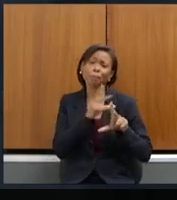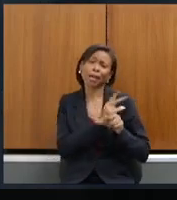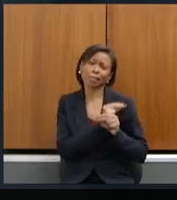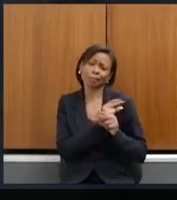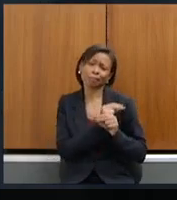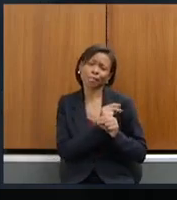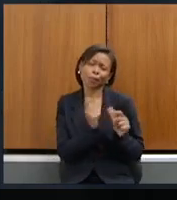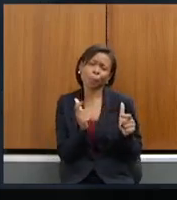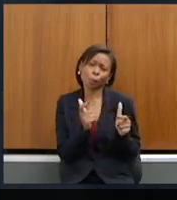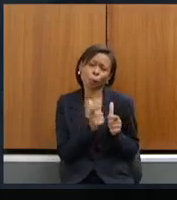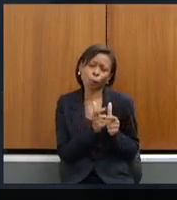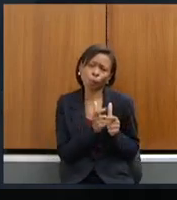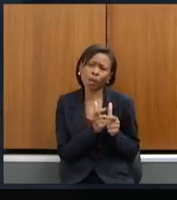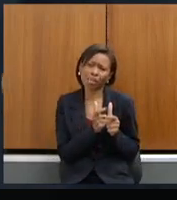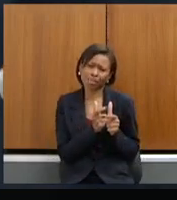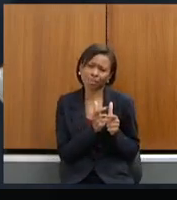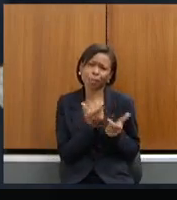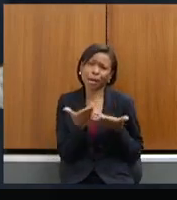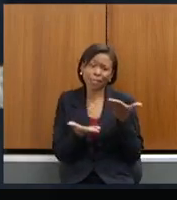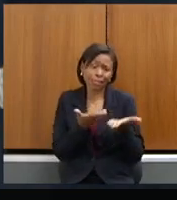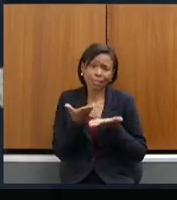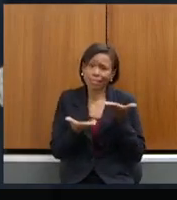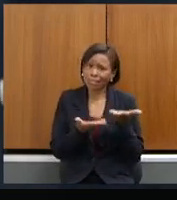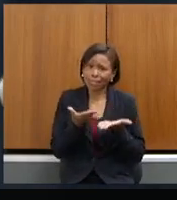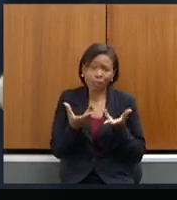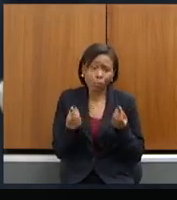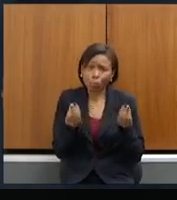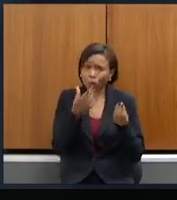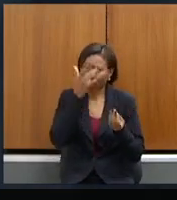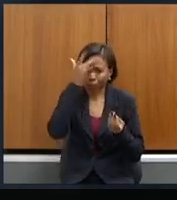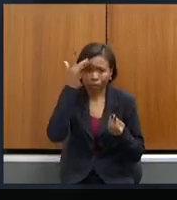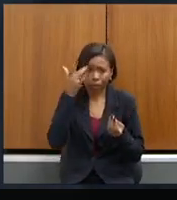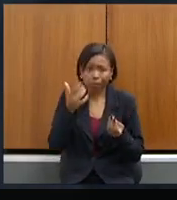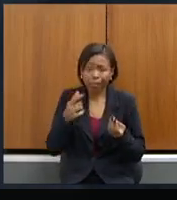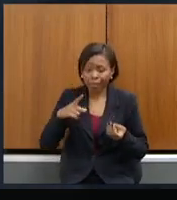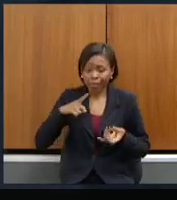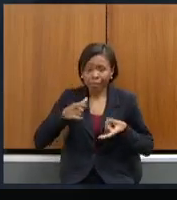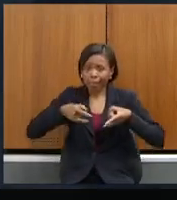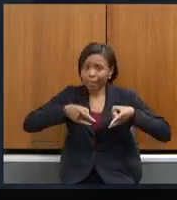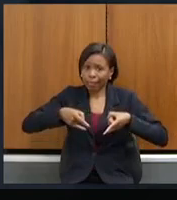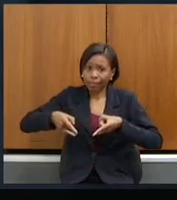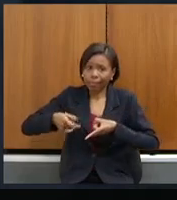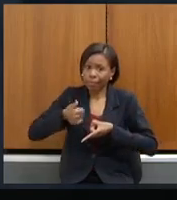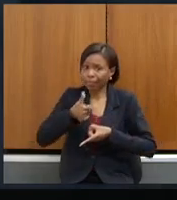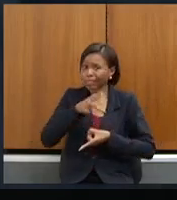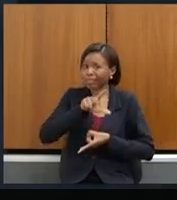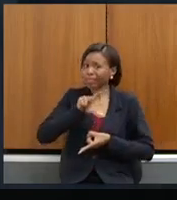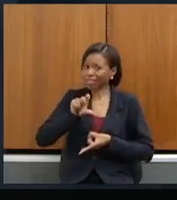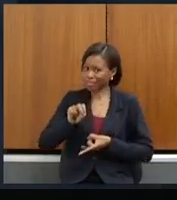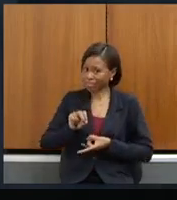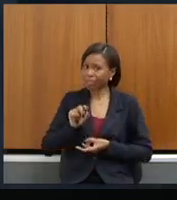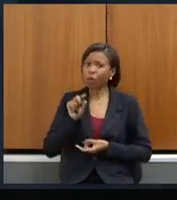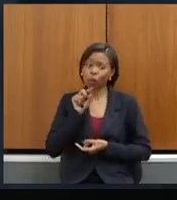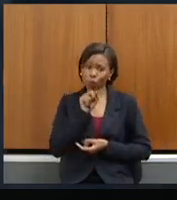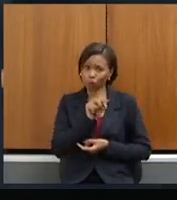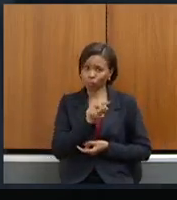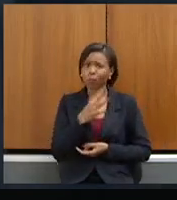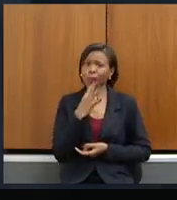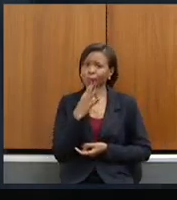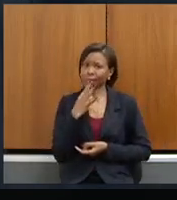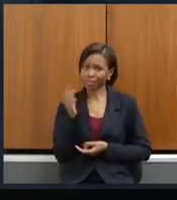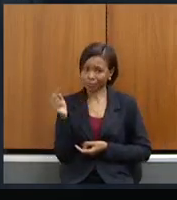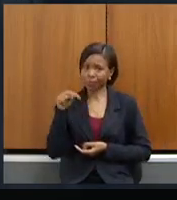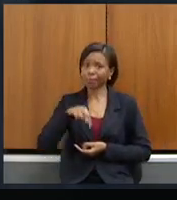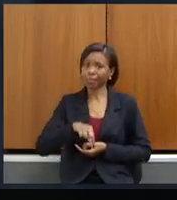caso para atender tanta gente com 150 Leite né vossa excelência' conheceu um toque viu dificuldade